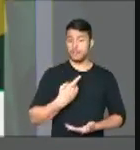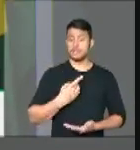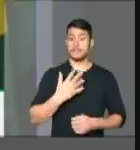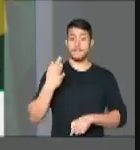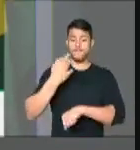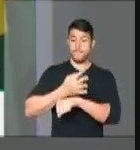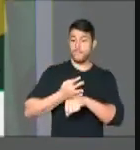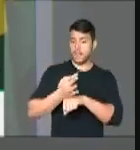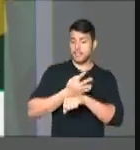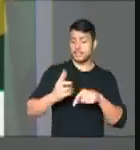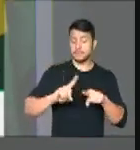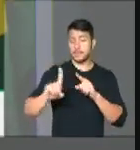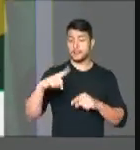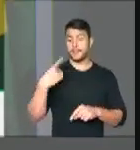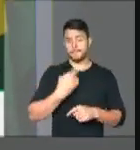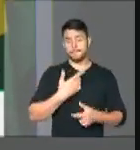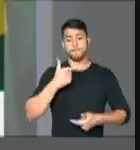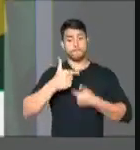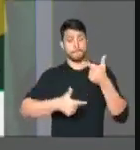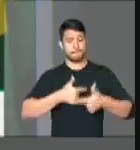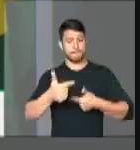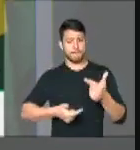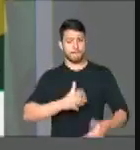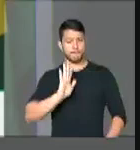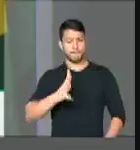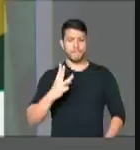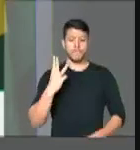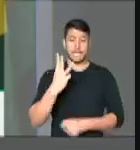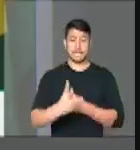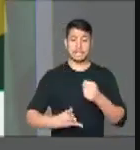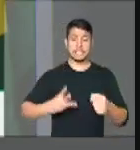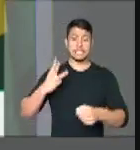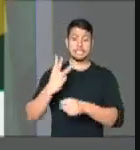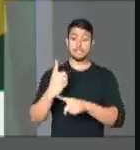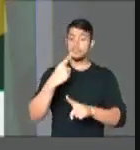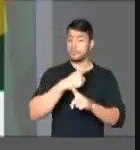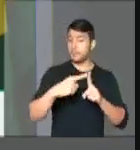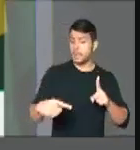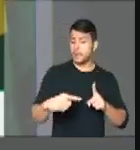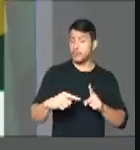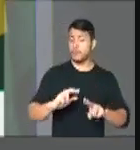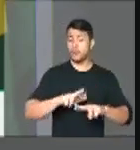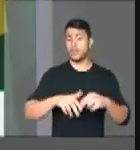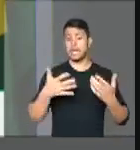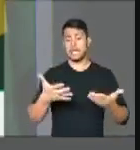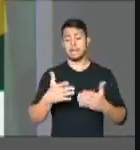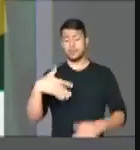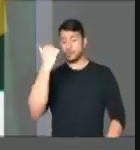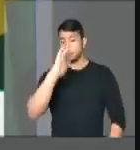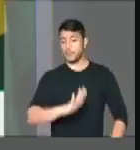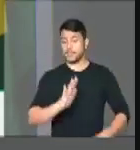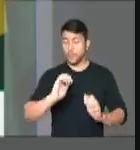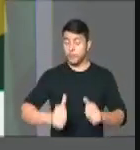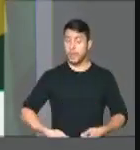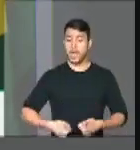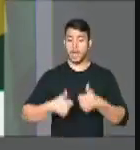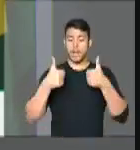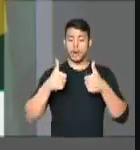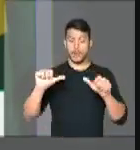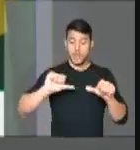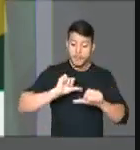recesso e a gente vai trabalhar muito ainda nos próximos 3 anos e meio para que o Brasil seja ainda maior, que a reforma da